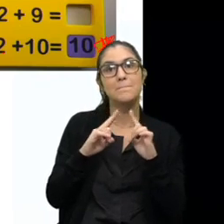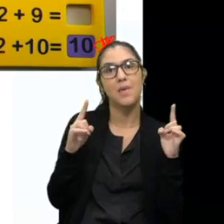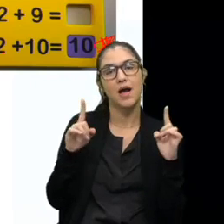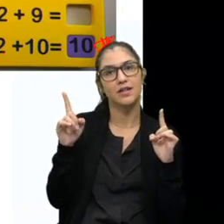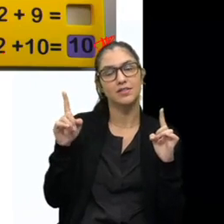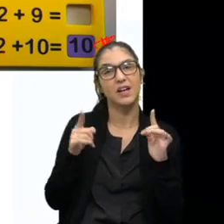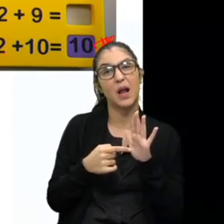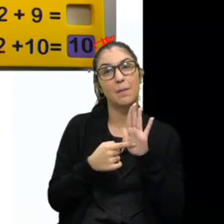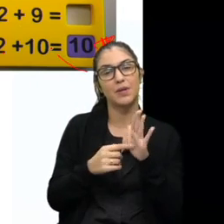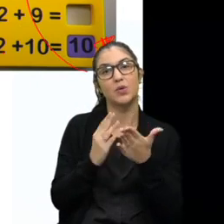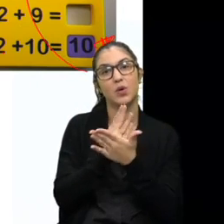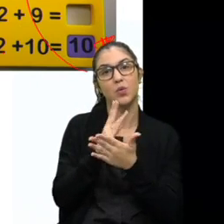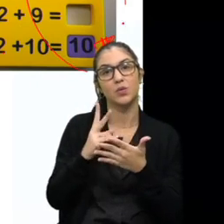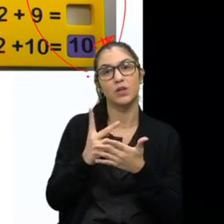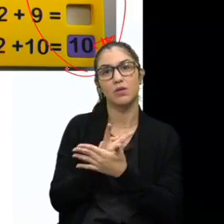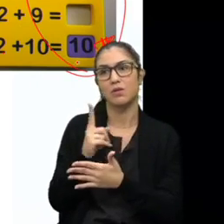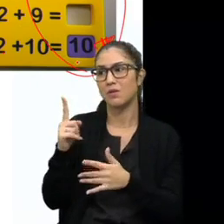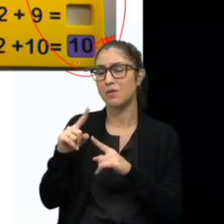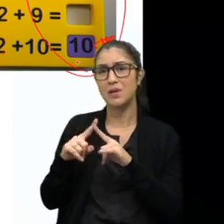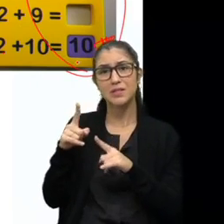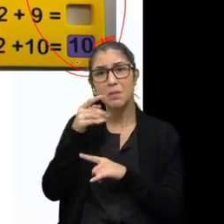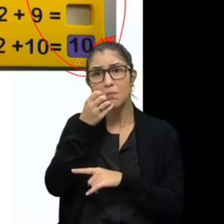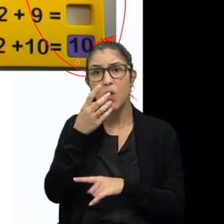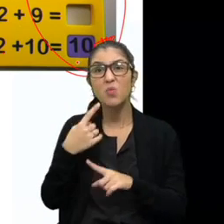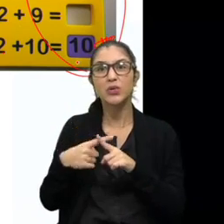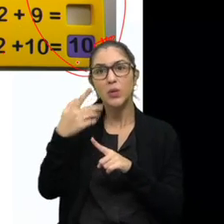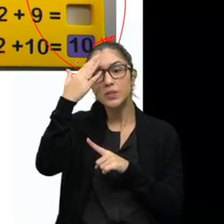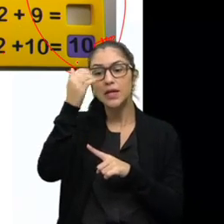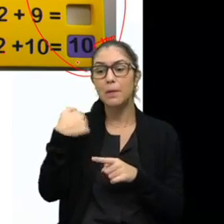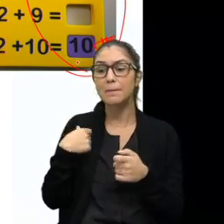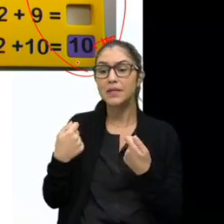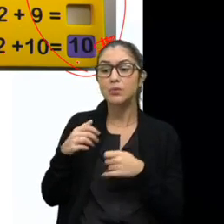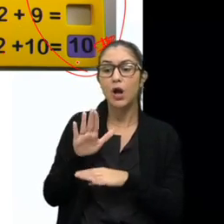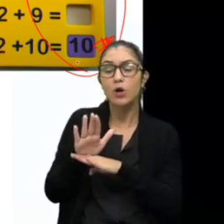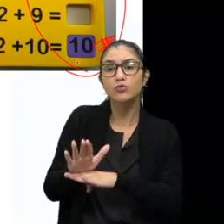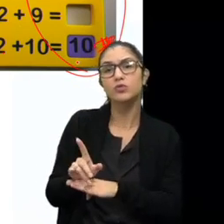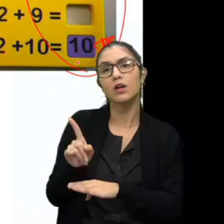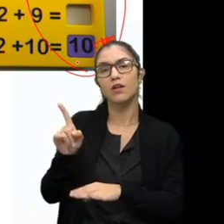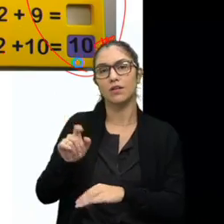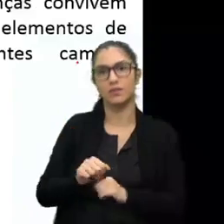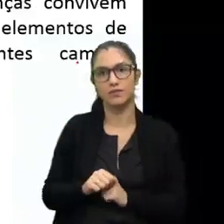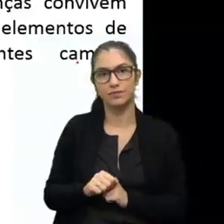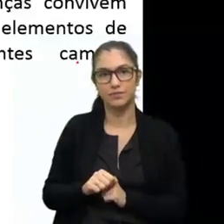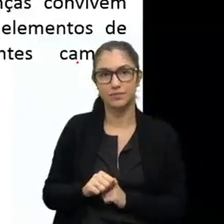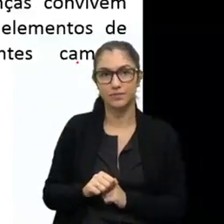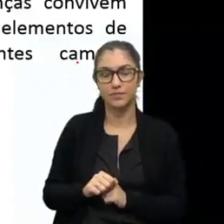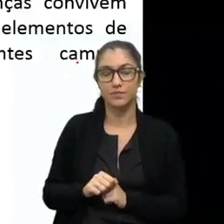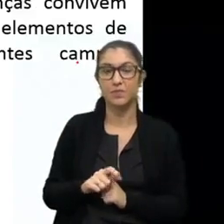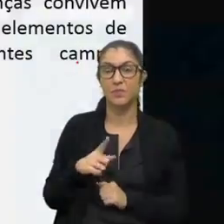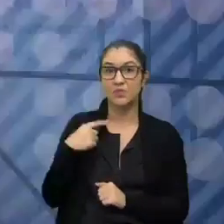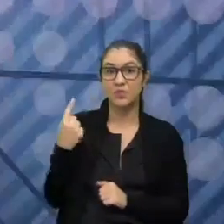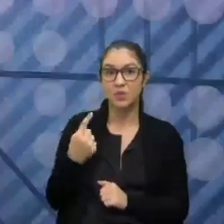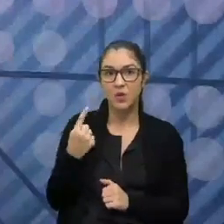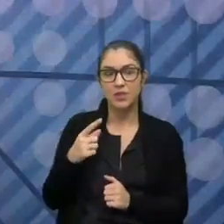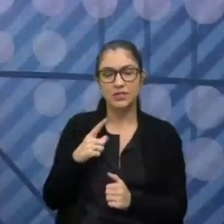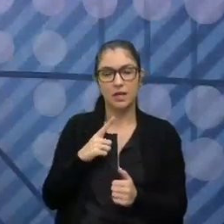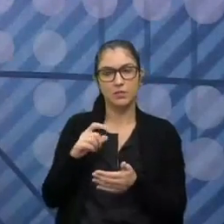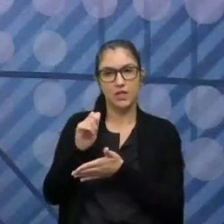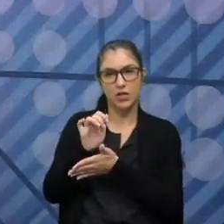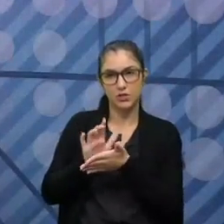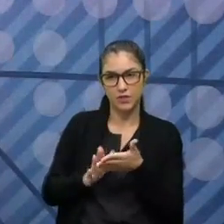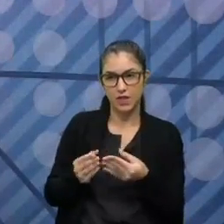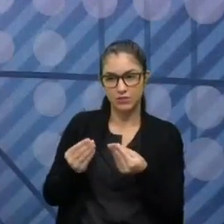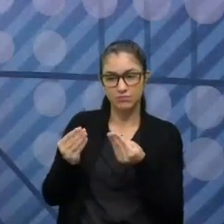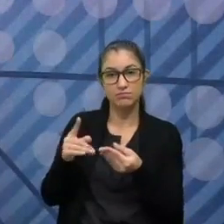mas apresentou alguns erros. Mas isso aqui para mim é bom, porque eu sei o que eu tenho que trabalhar com ele. Então, quando nós passamos alguma atividade